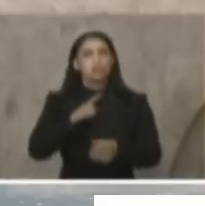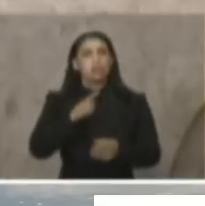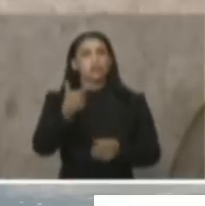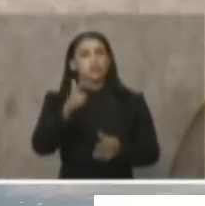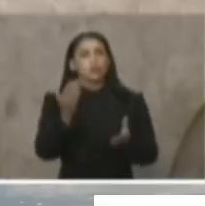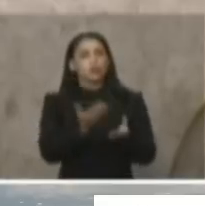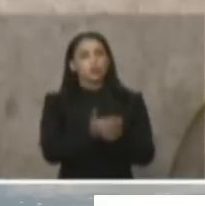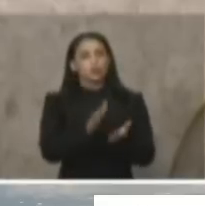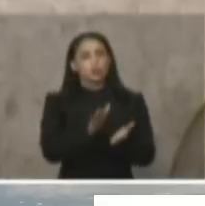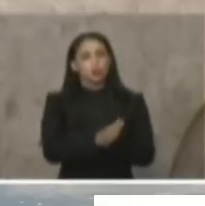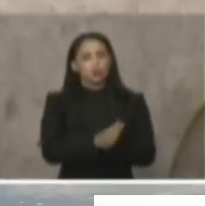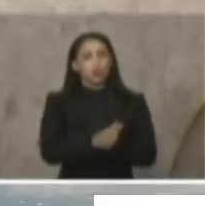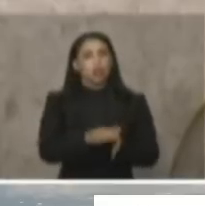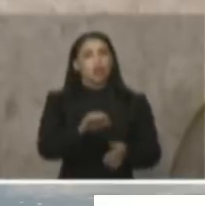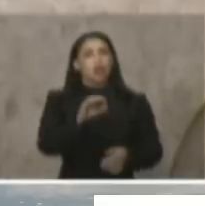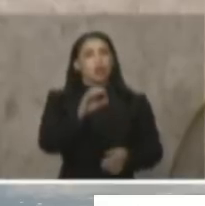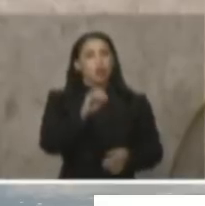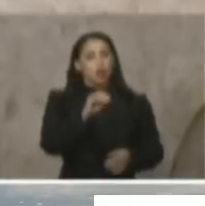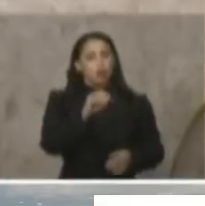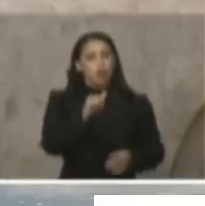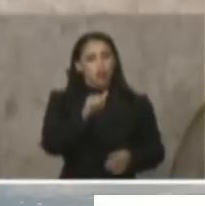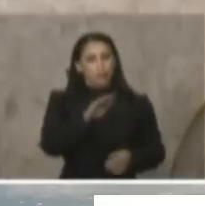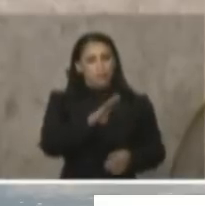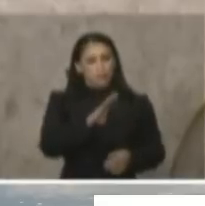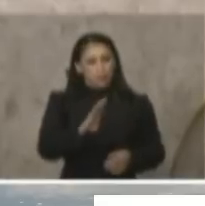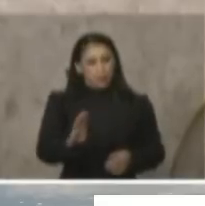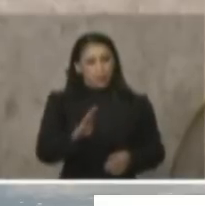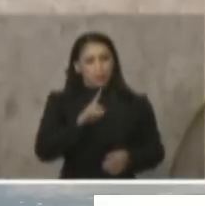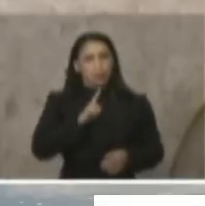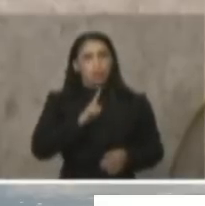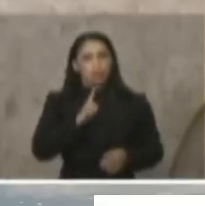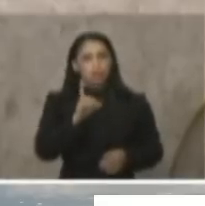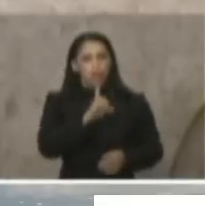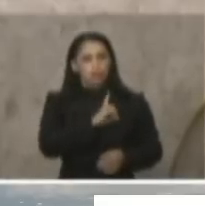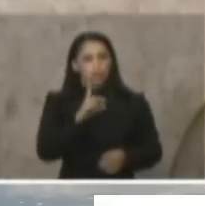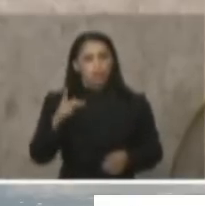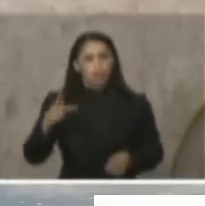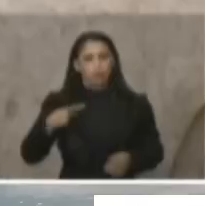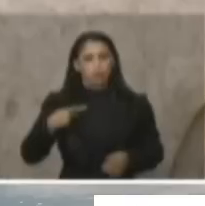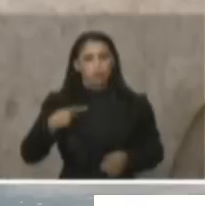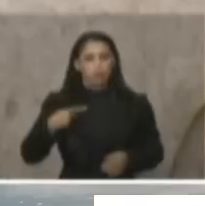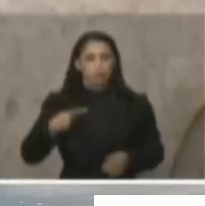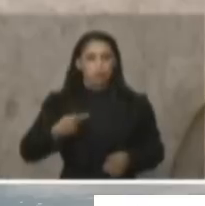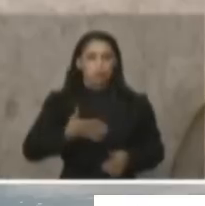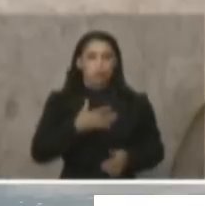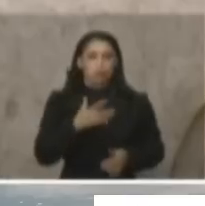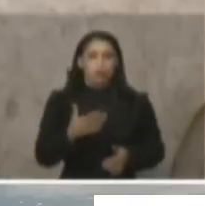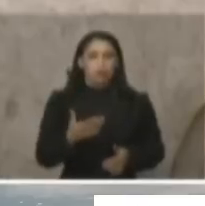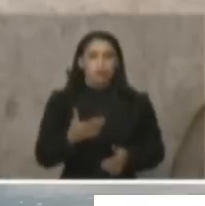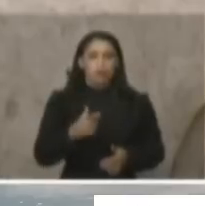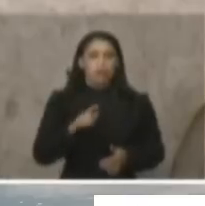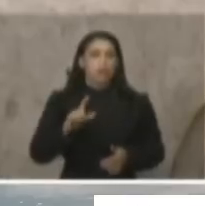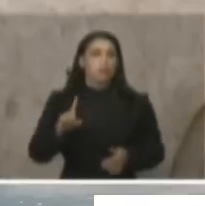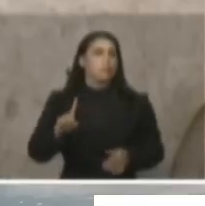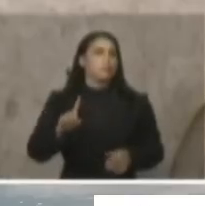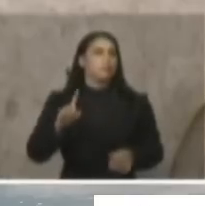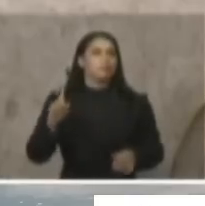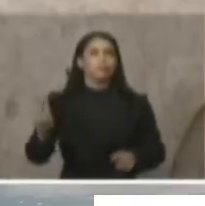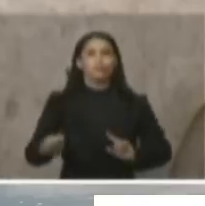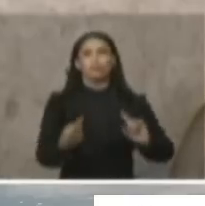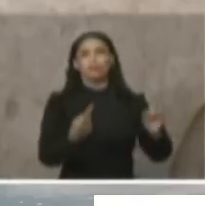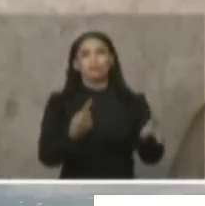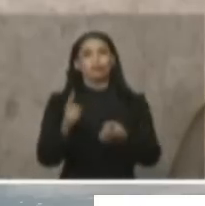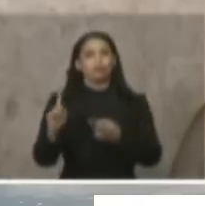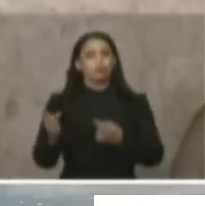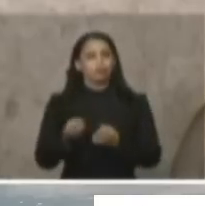Gracie e Cármen Lúcia vou falar um pouquinho rapidamente sobre como é que funcionam essas eleições para a presidência do STF elas